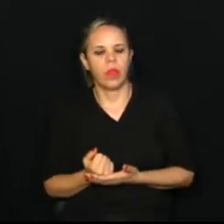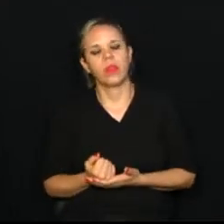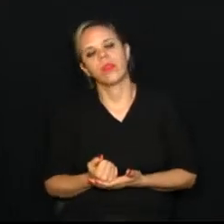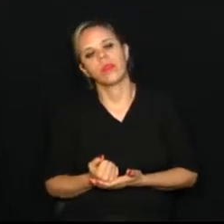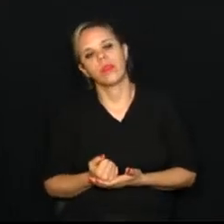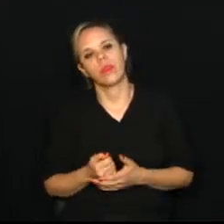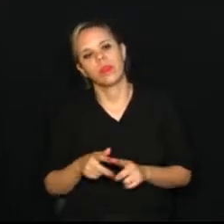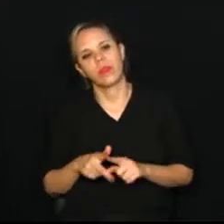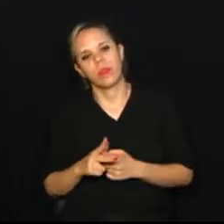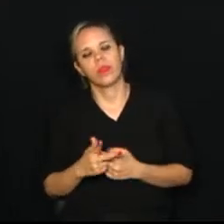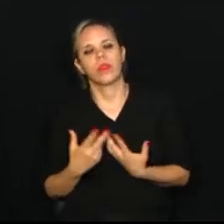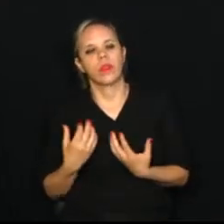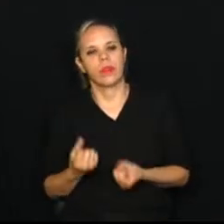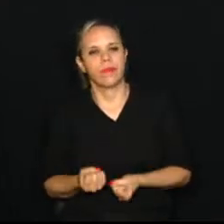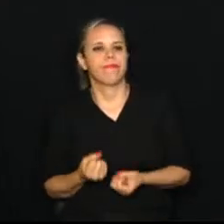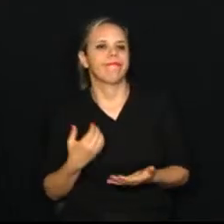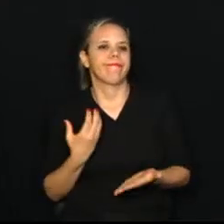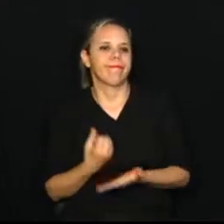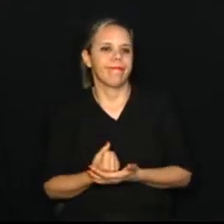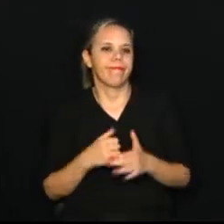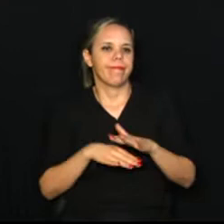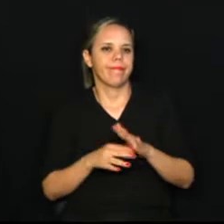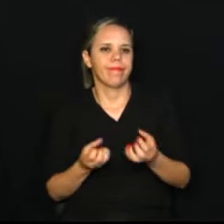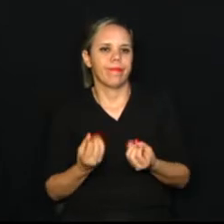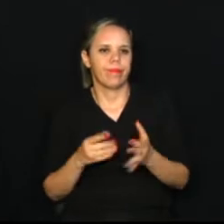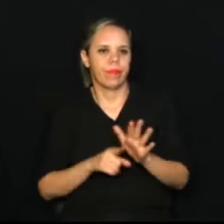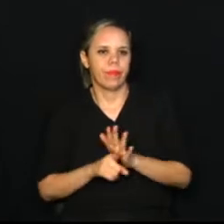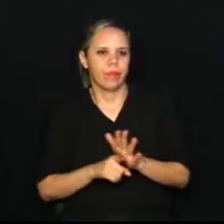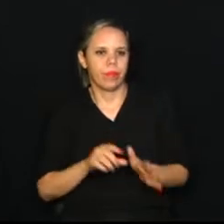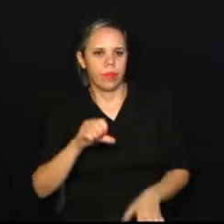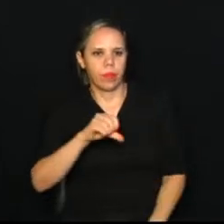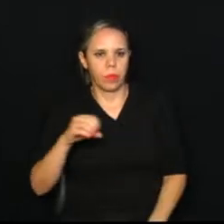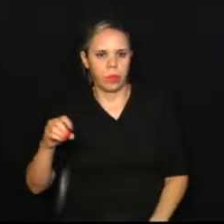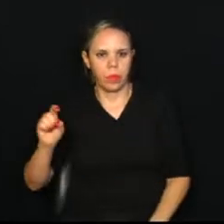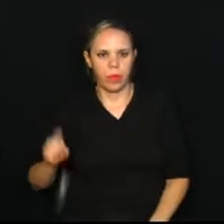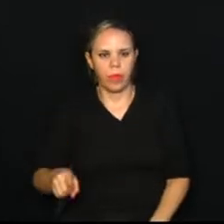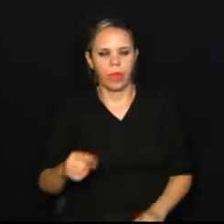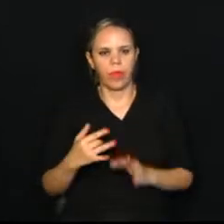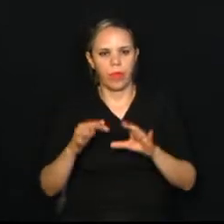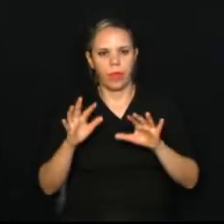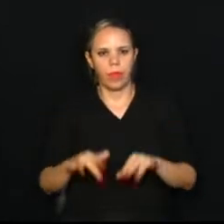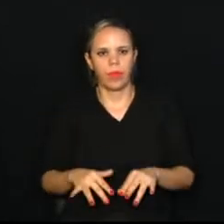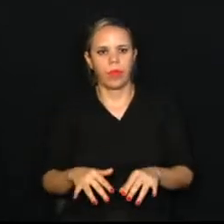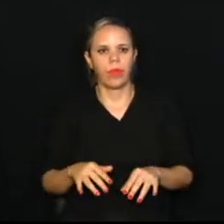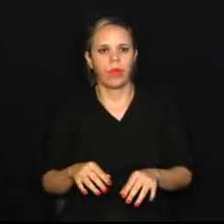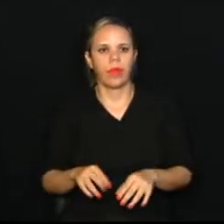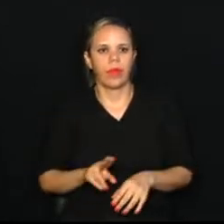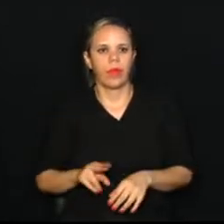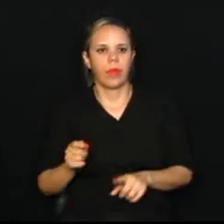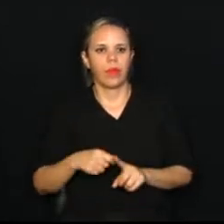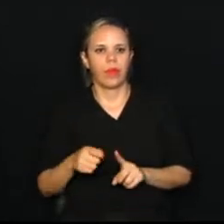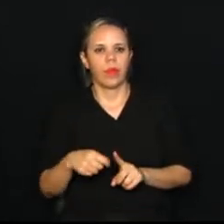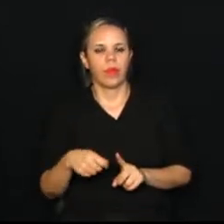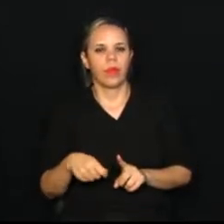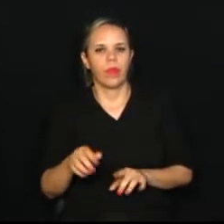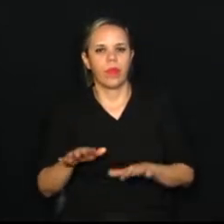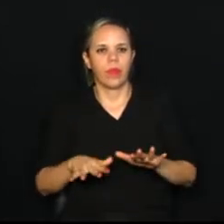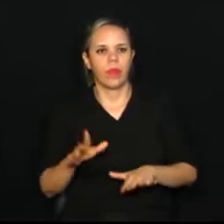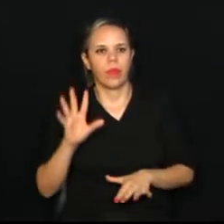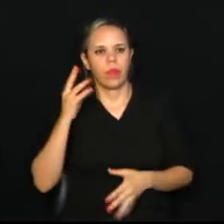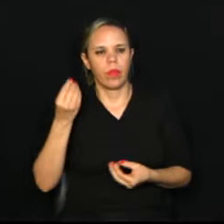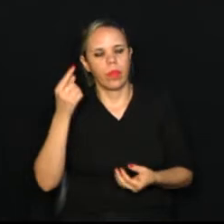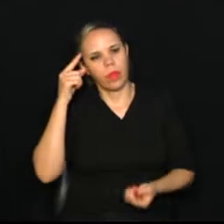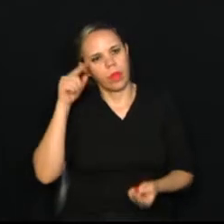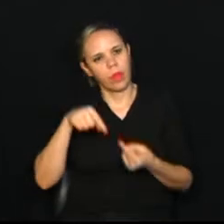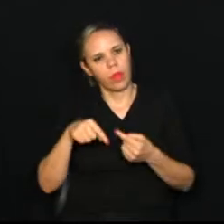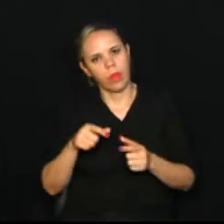retenção das informações, 900.000 e-mails processados por mês. Só para termos uma ideia